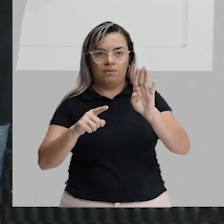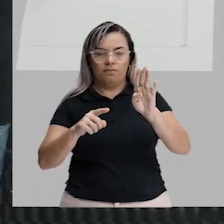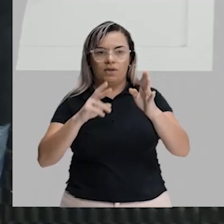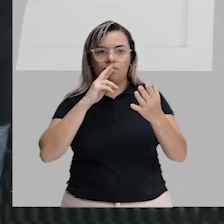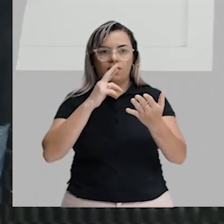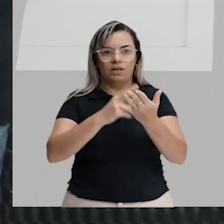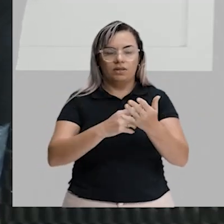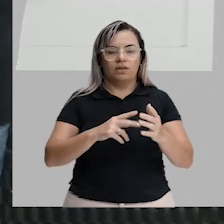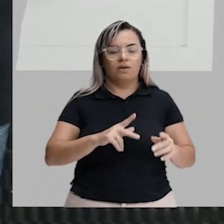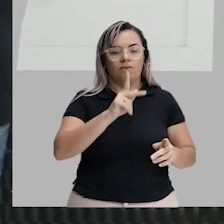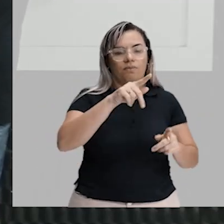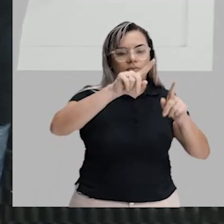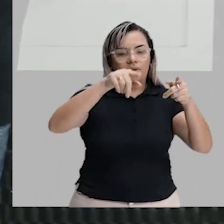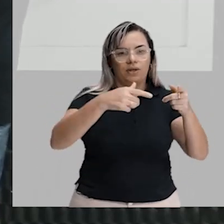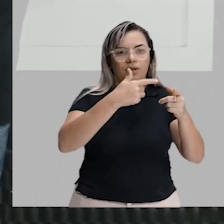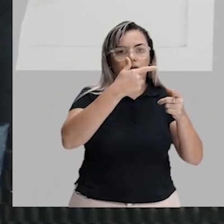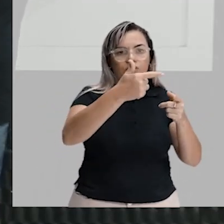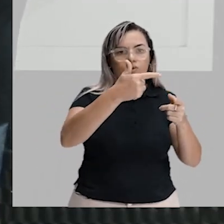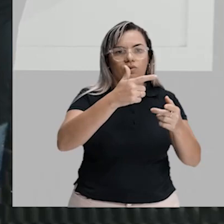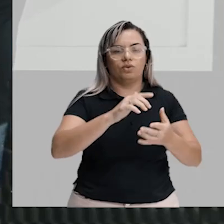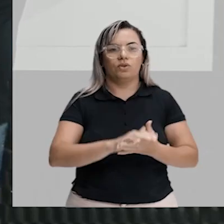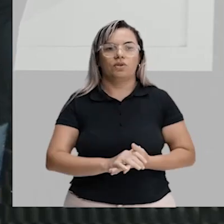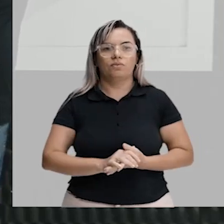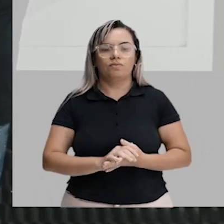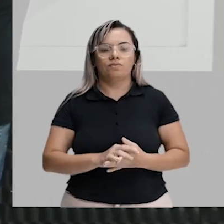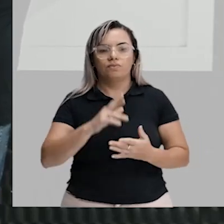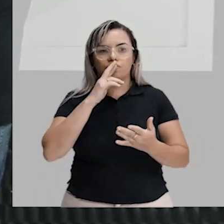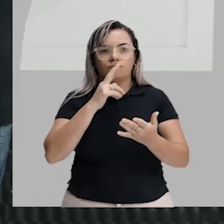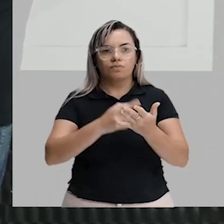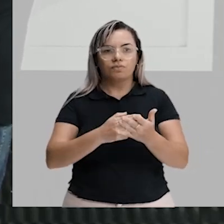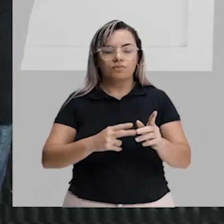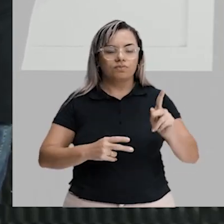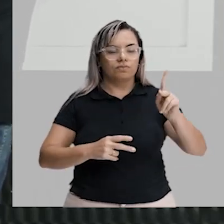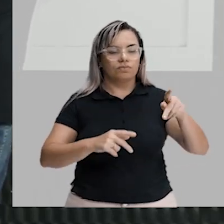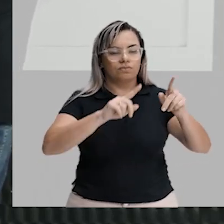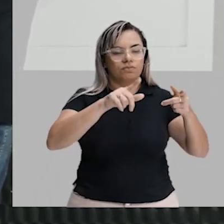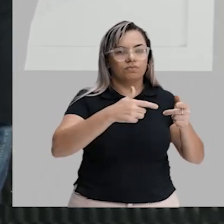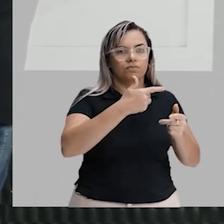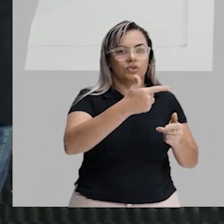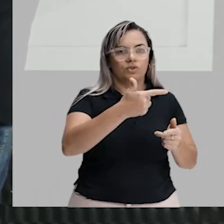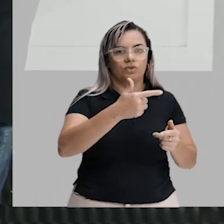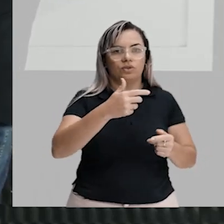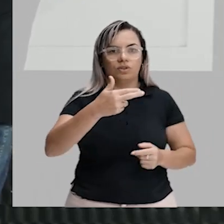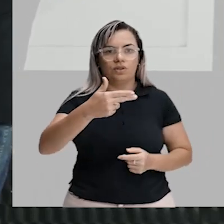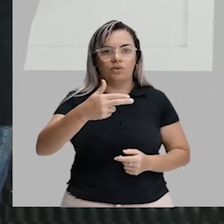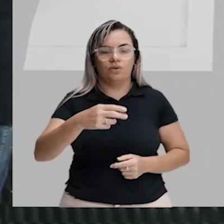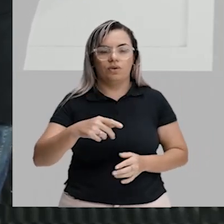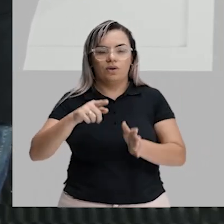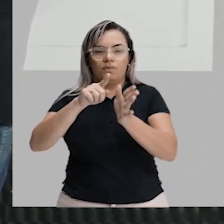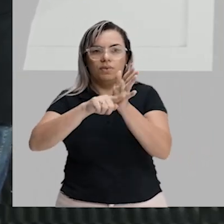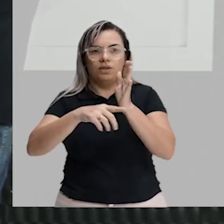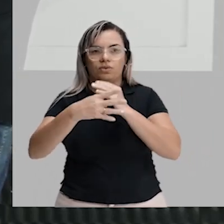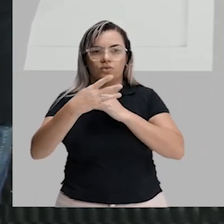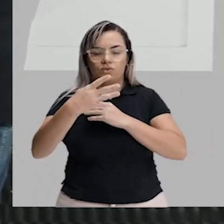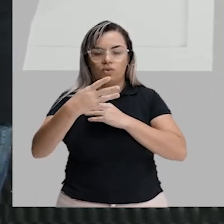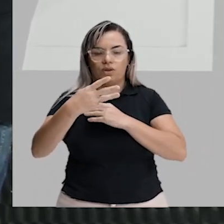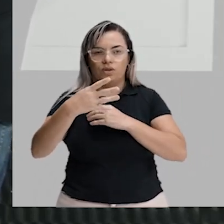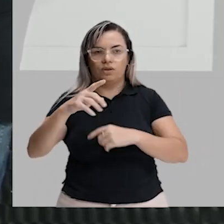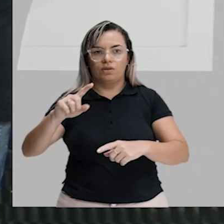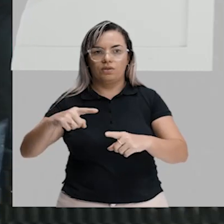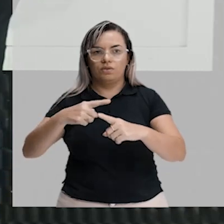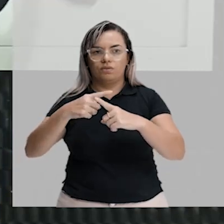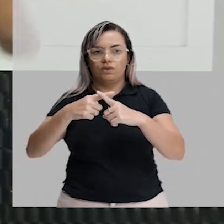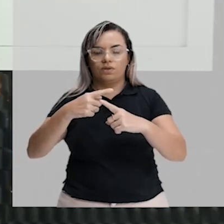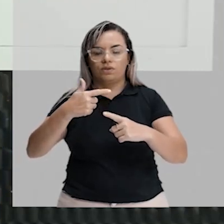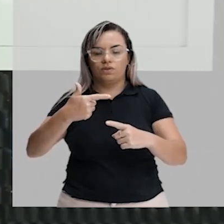vezes 2 ao cubo, mais 2 vezes 2 ao quadrado, mais 2